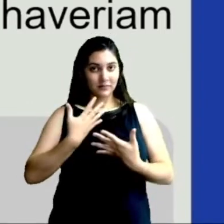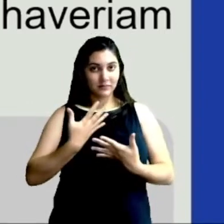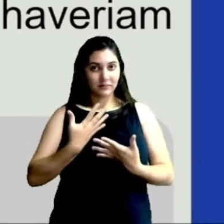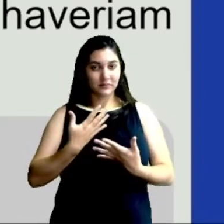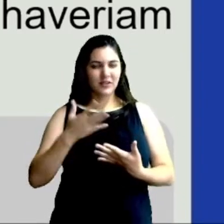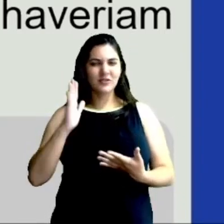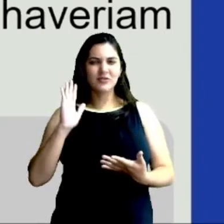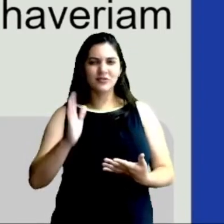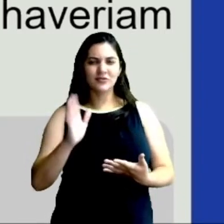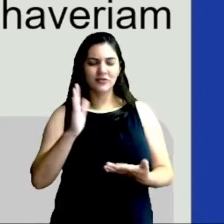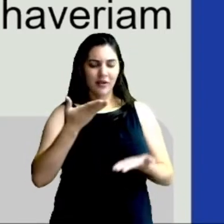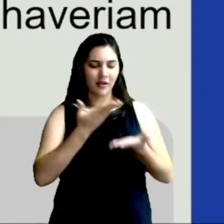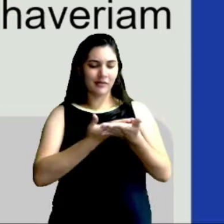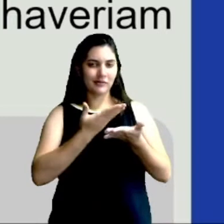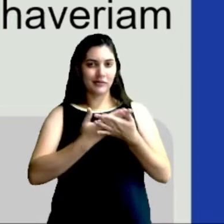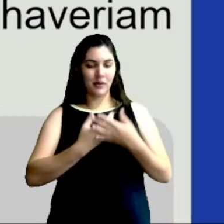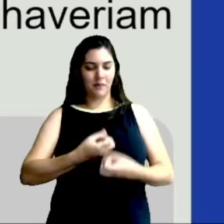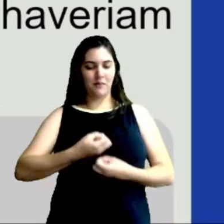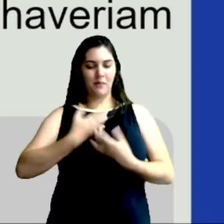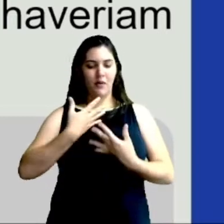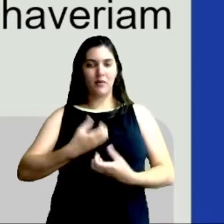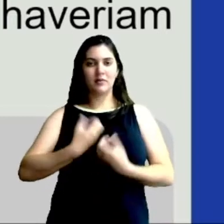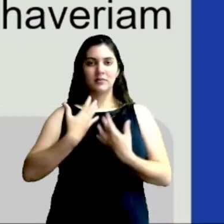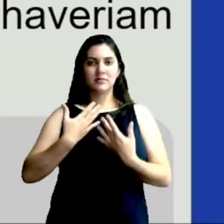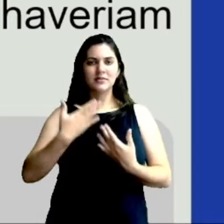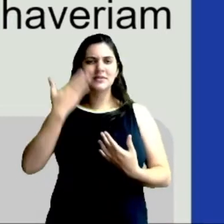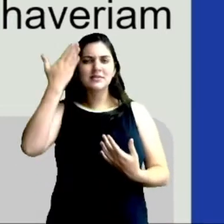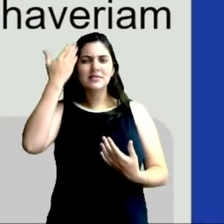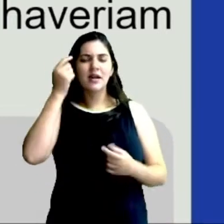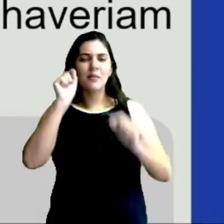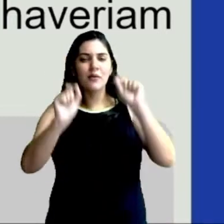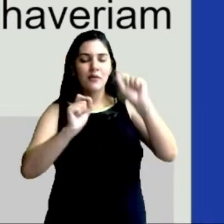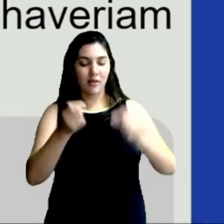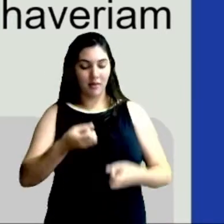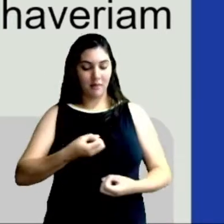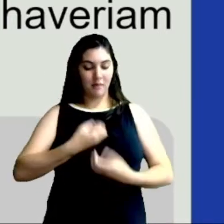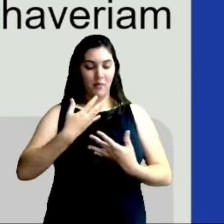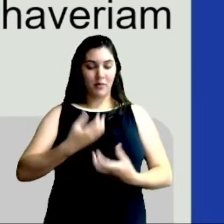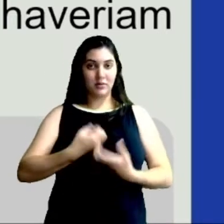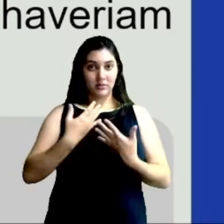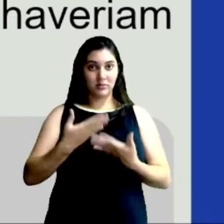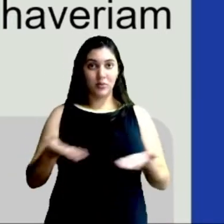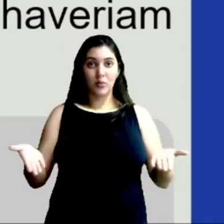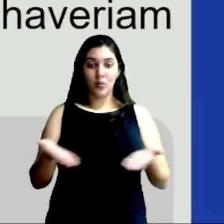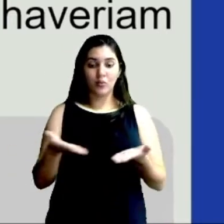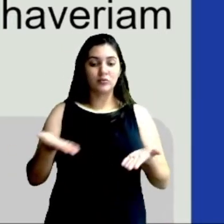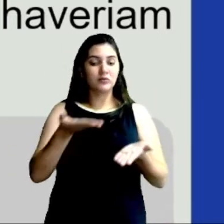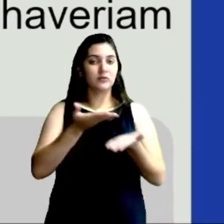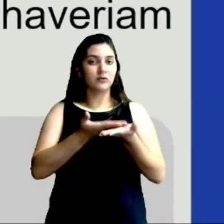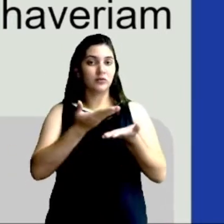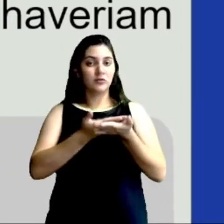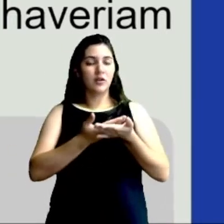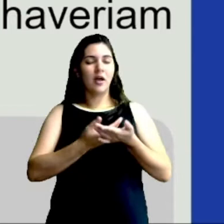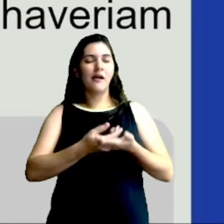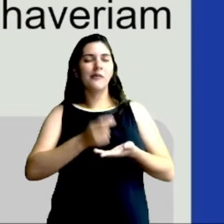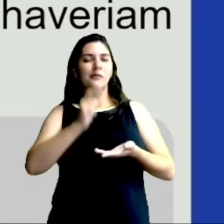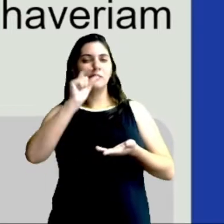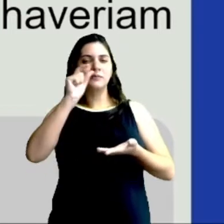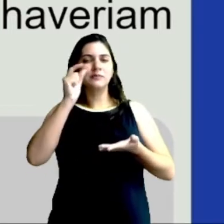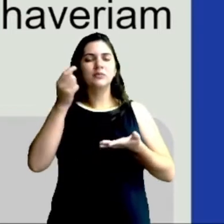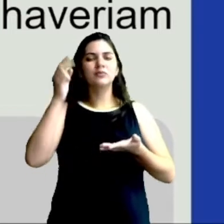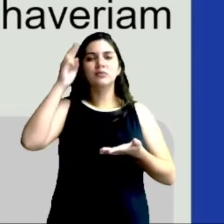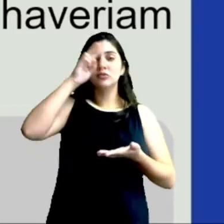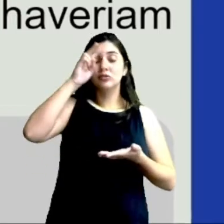você já estudaram poesia você sabe o que é uma poesia Então hoje nós vamos estudar um pouquinho da história